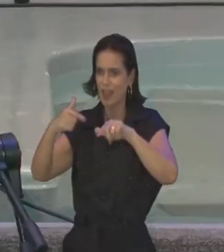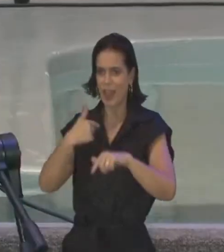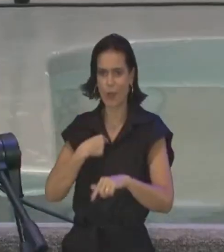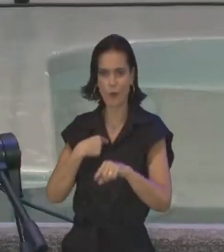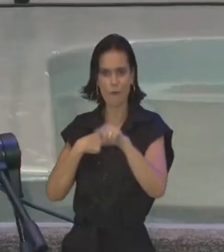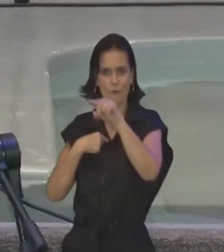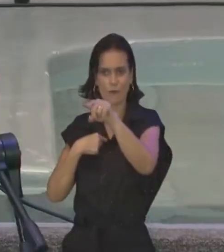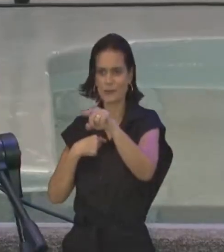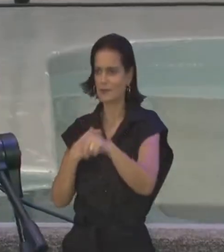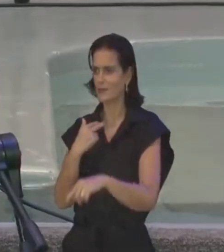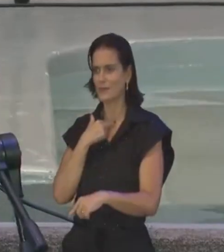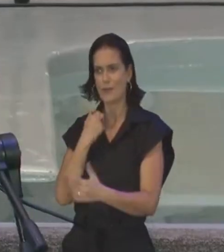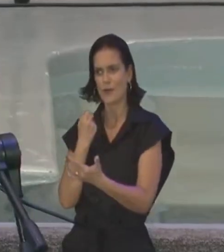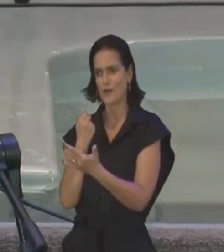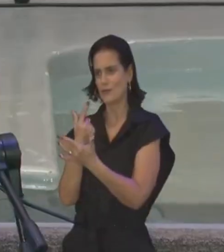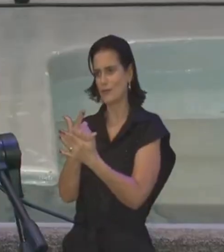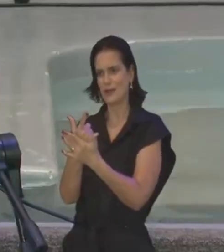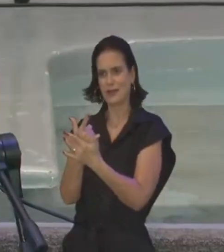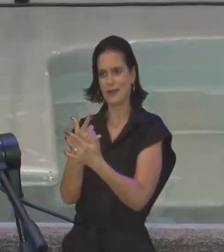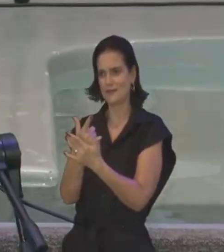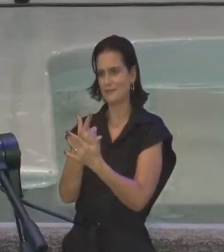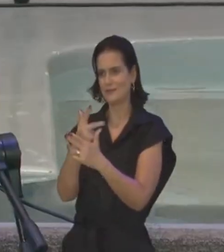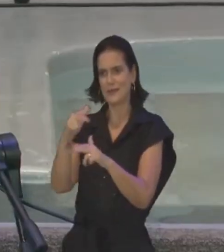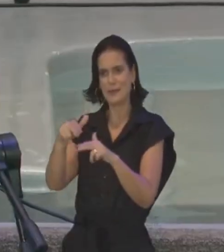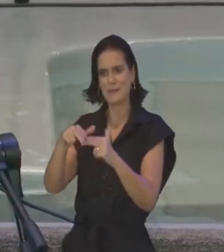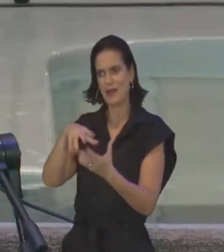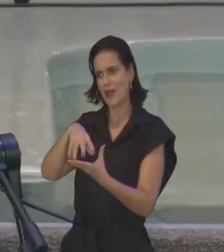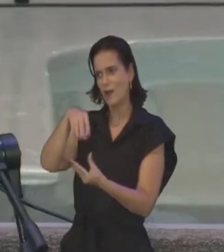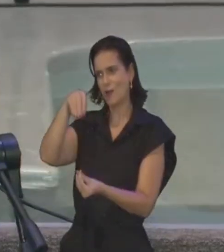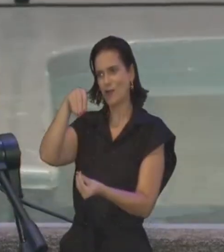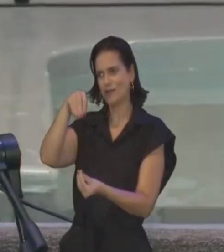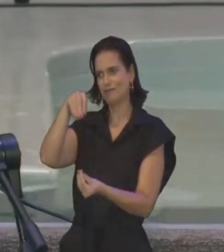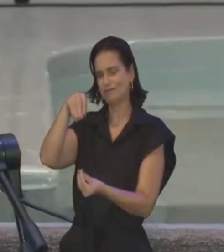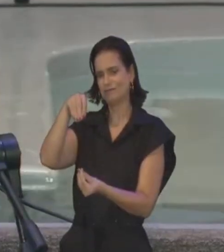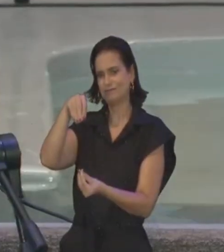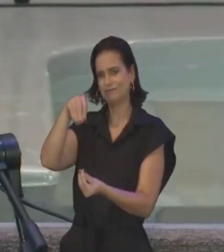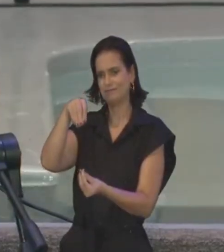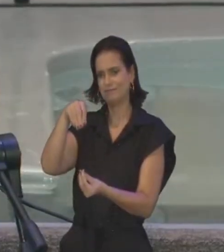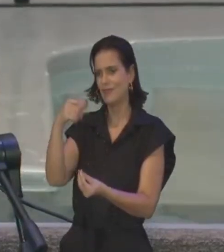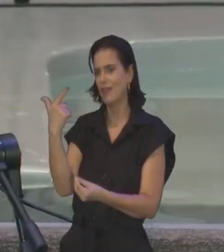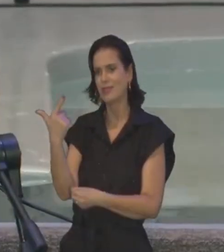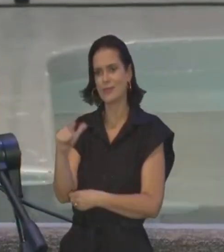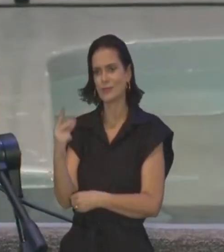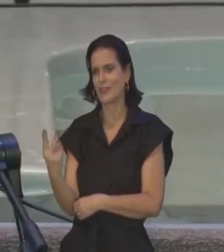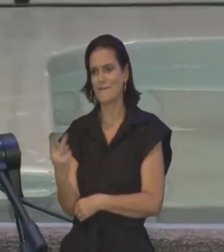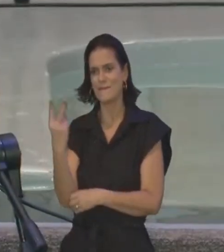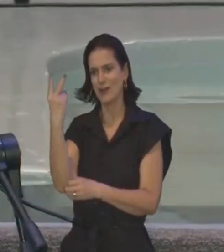você podemos pagar pela nossa alma, não há valor que pague.